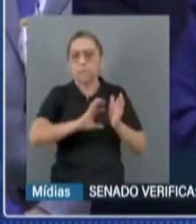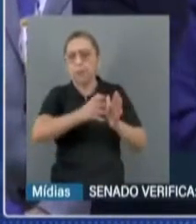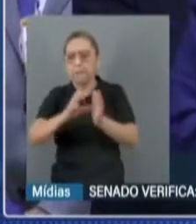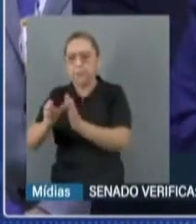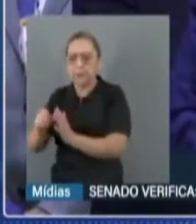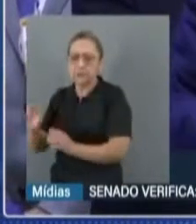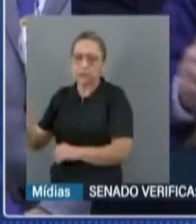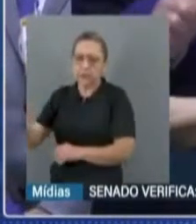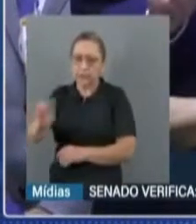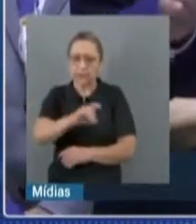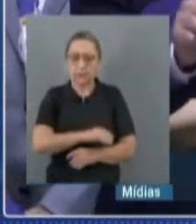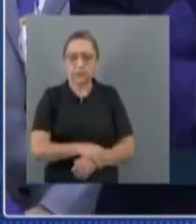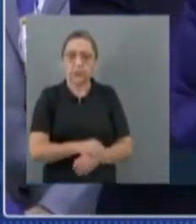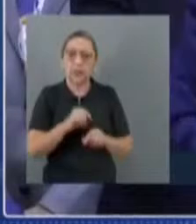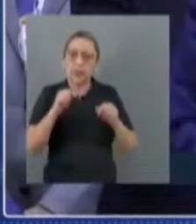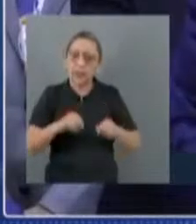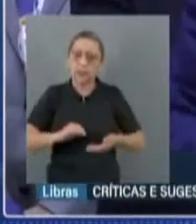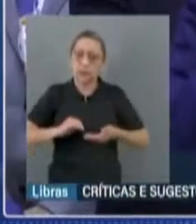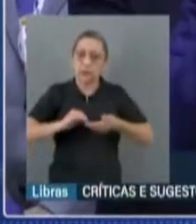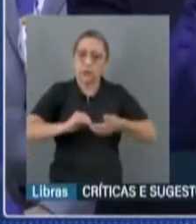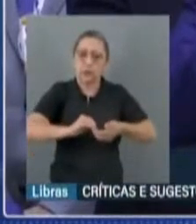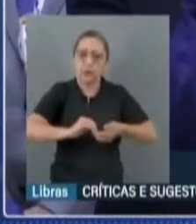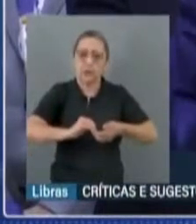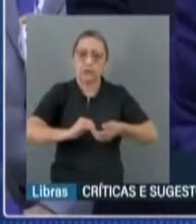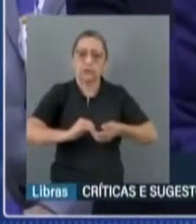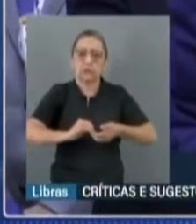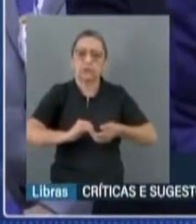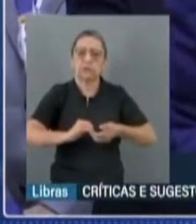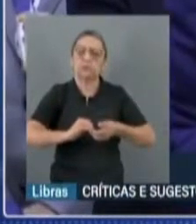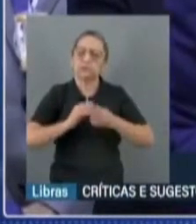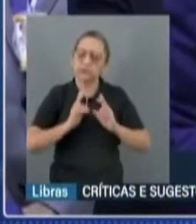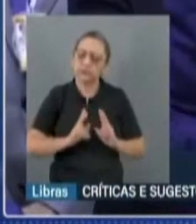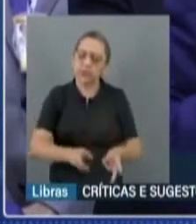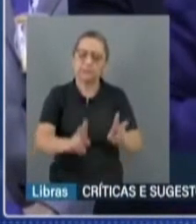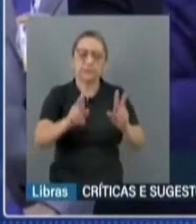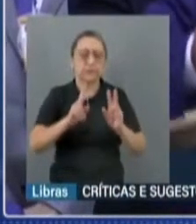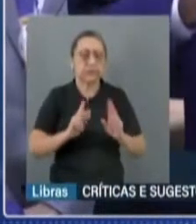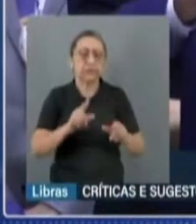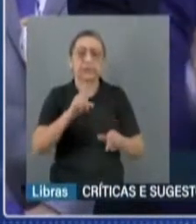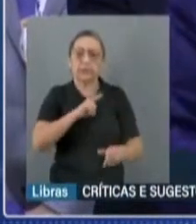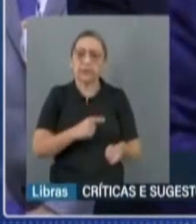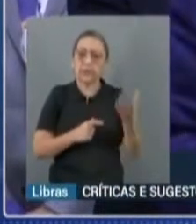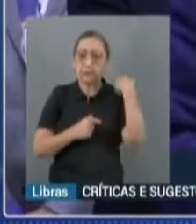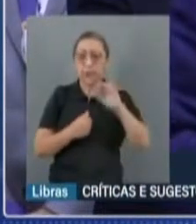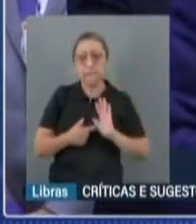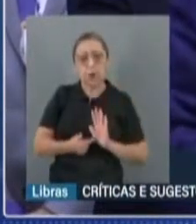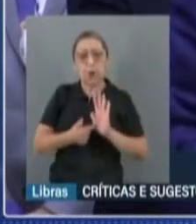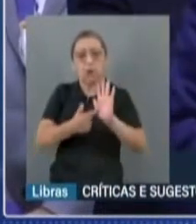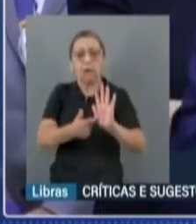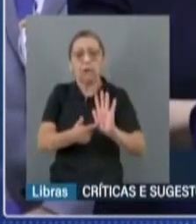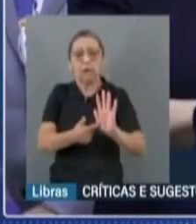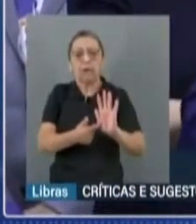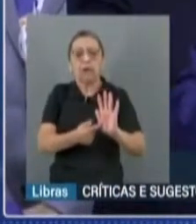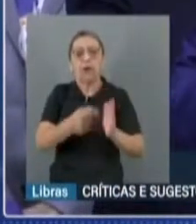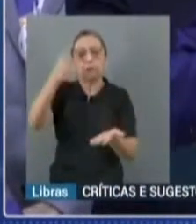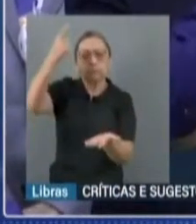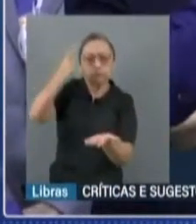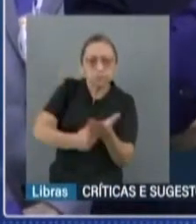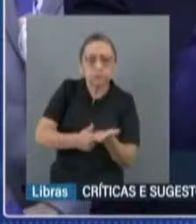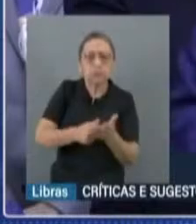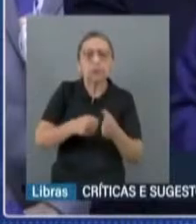sobre a reforma, eu acho que ainda precisa que o governo, que os parlamentares façam mais esse exercício